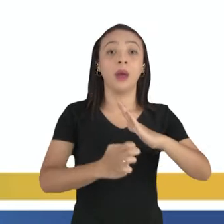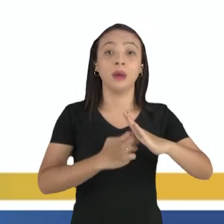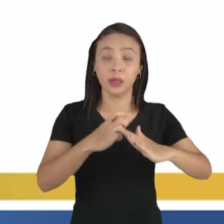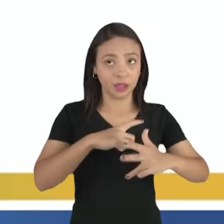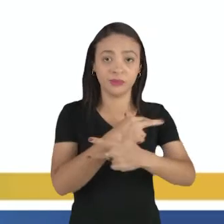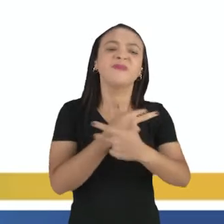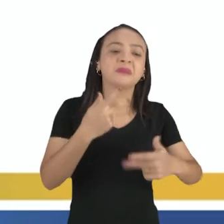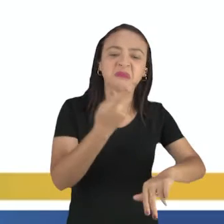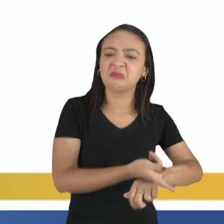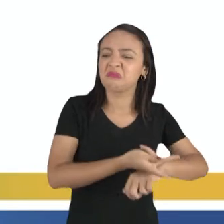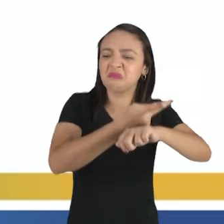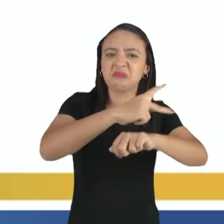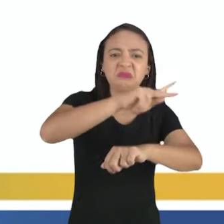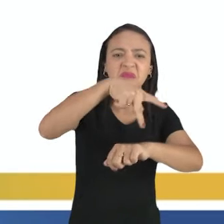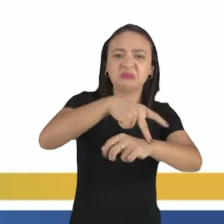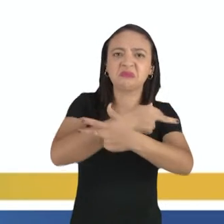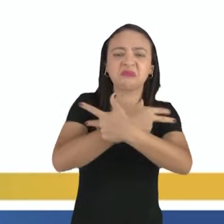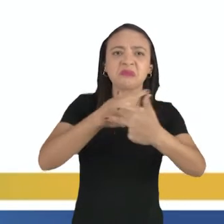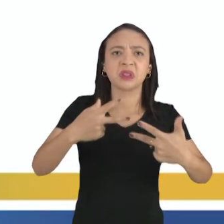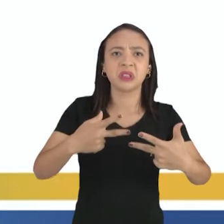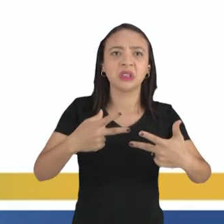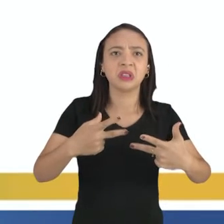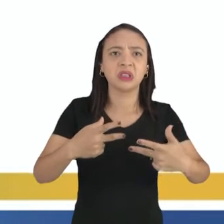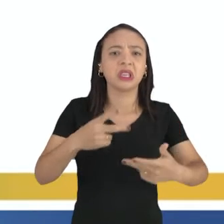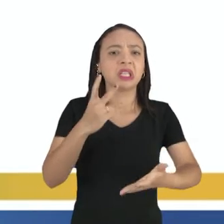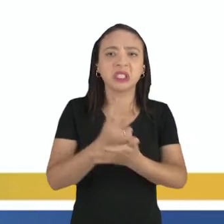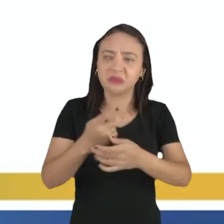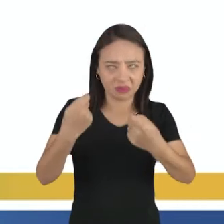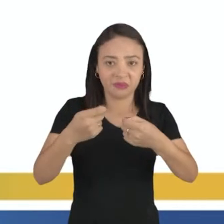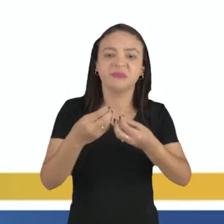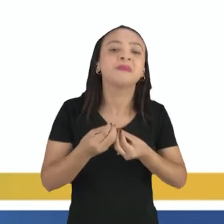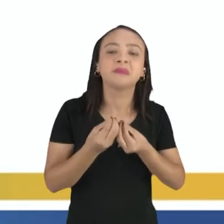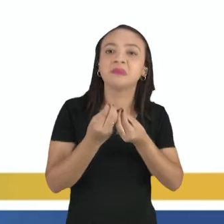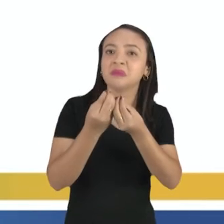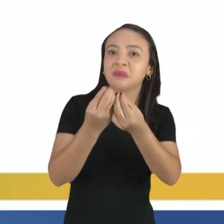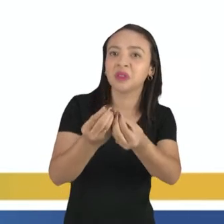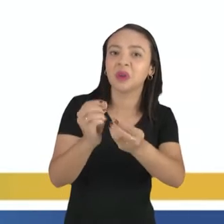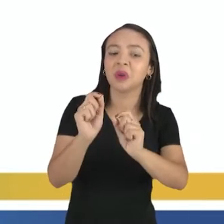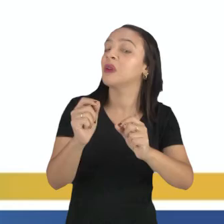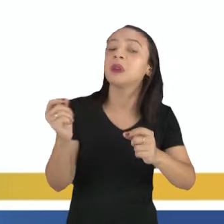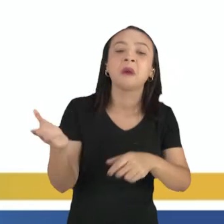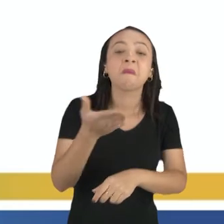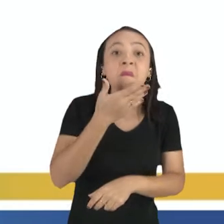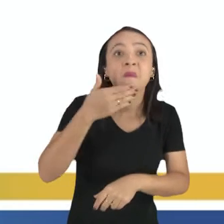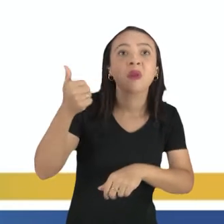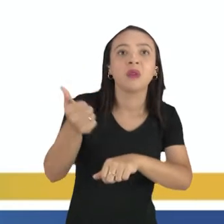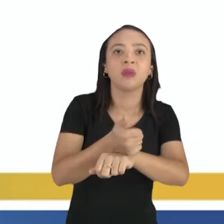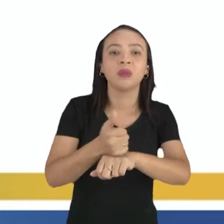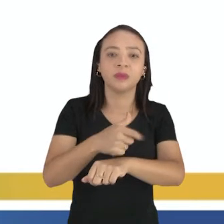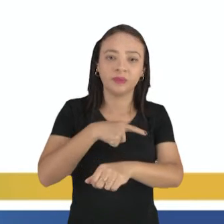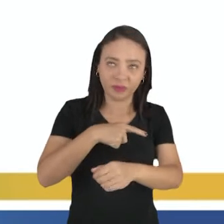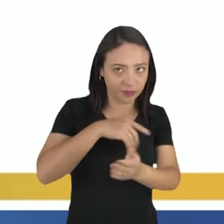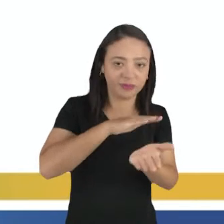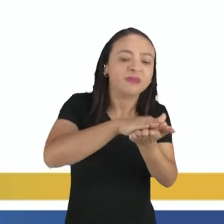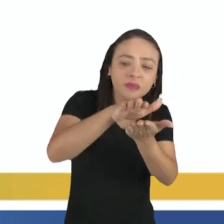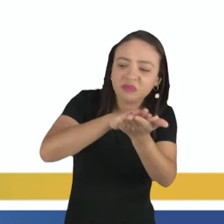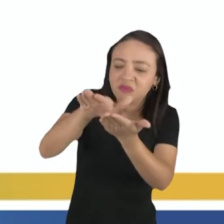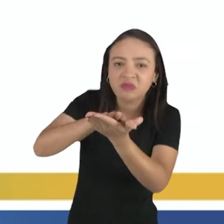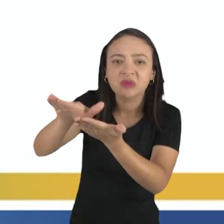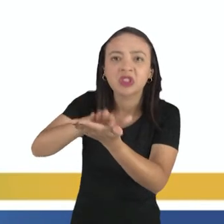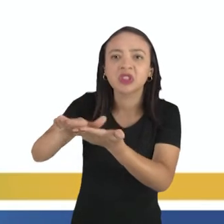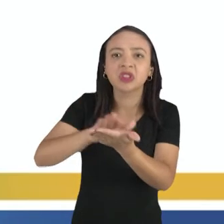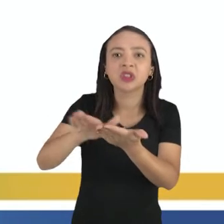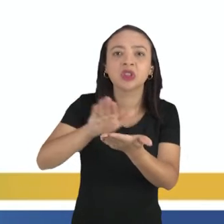prêmios internacionais não poderia oferecer menos do que a melhor qualidade em impressão digital